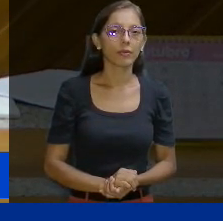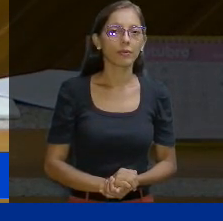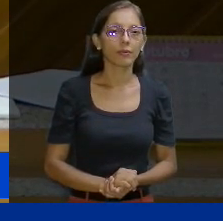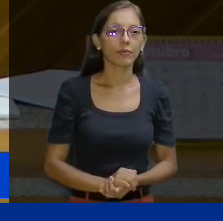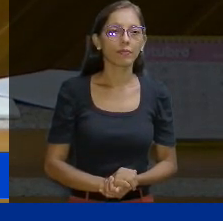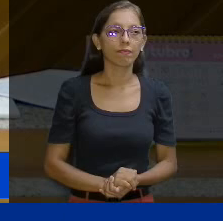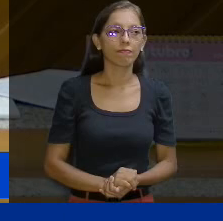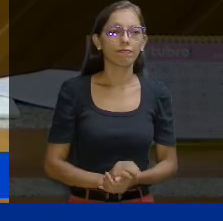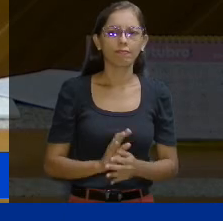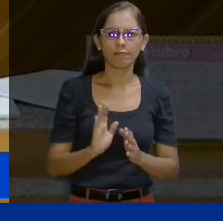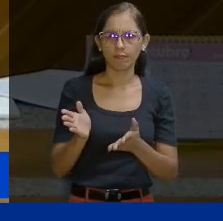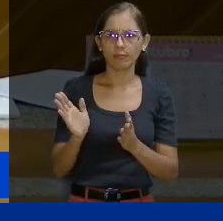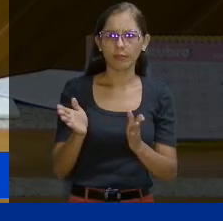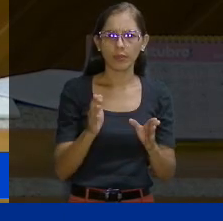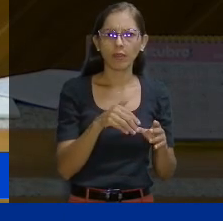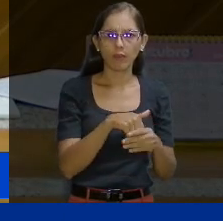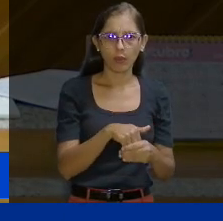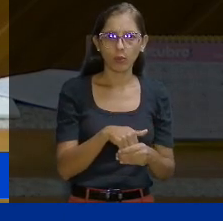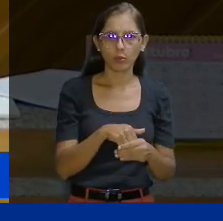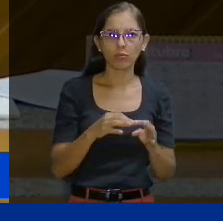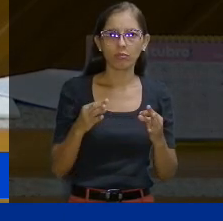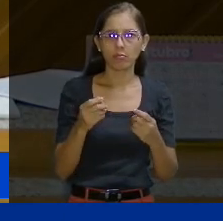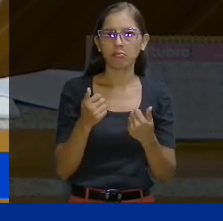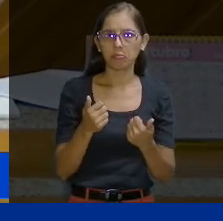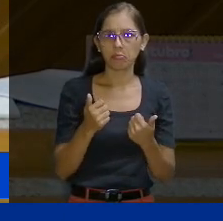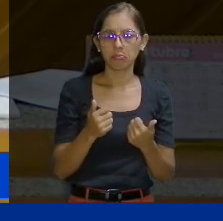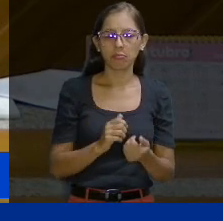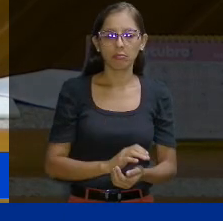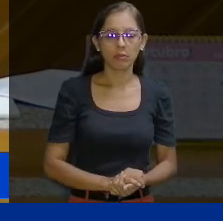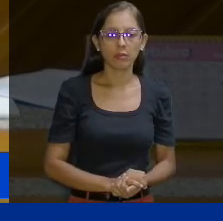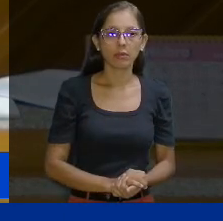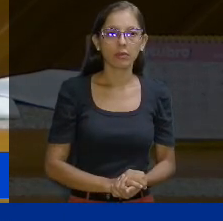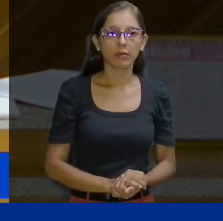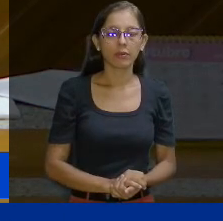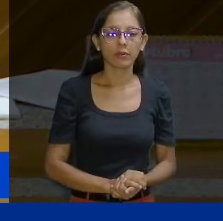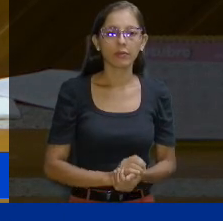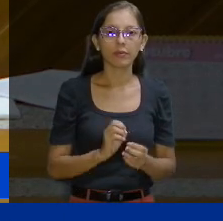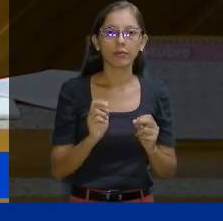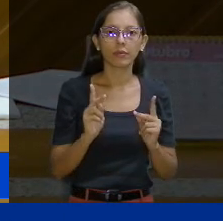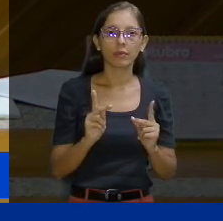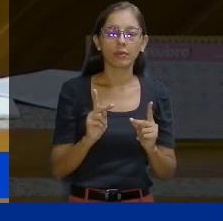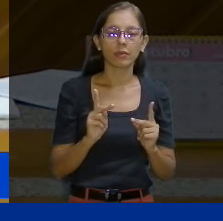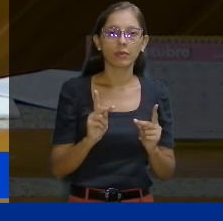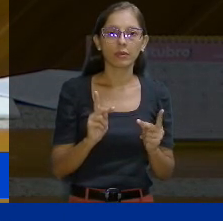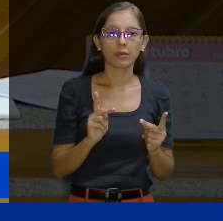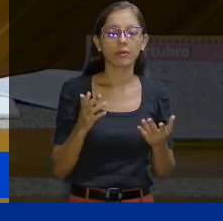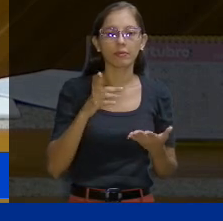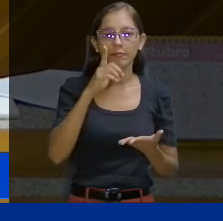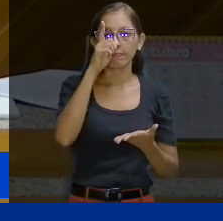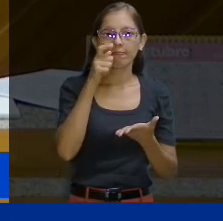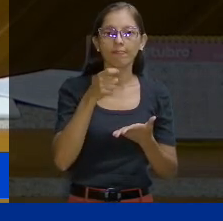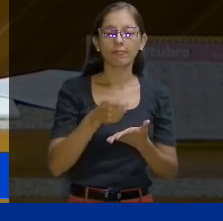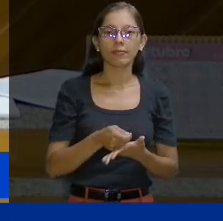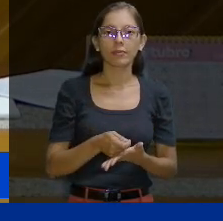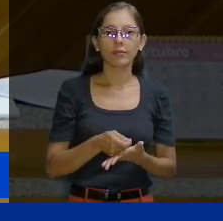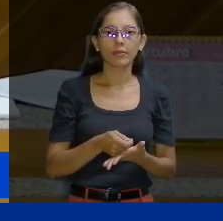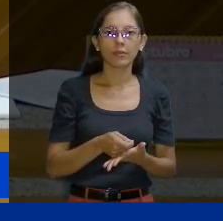E todos votaram? Todos votaram, né? Não esqueci ninguém. Então, a decisão...